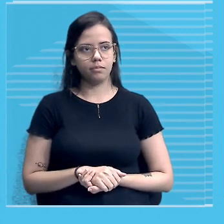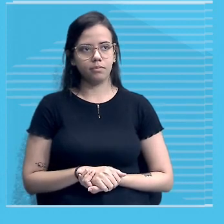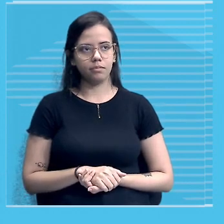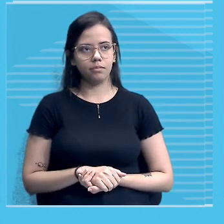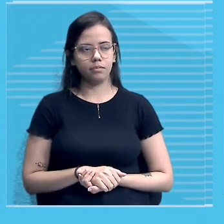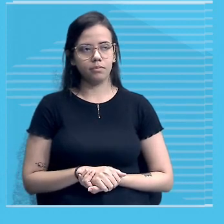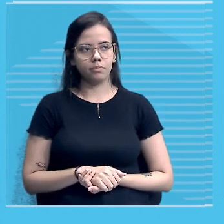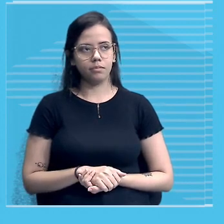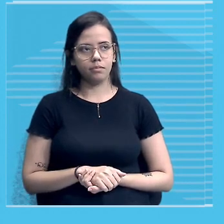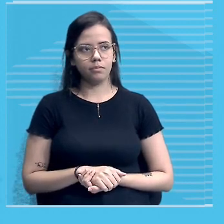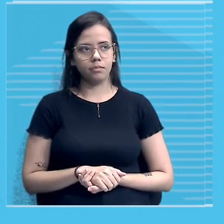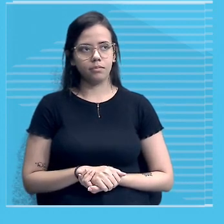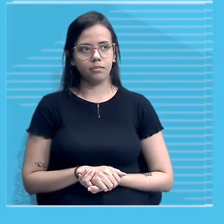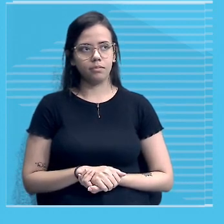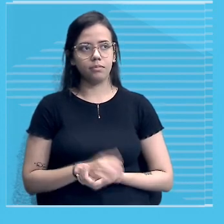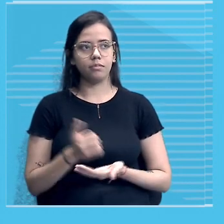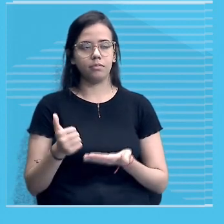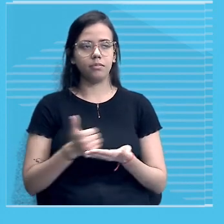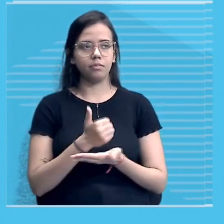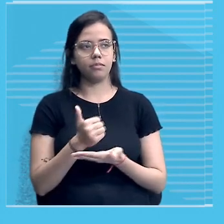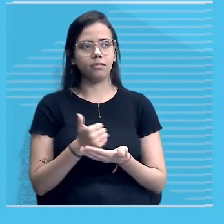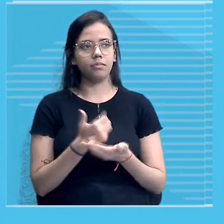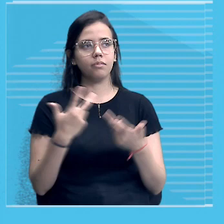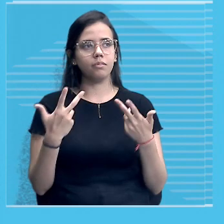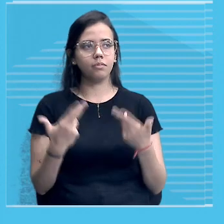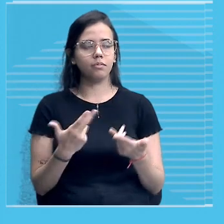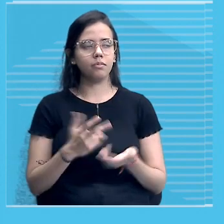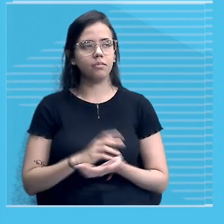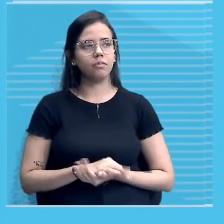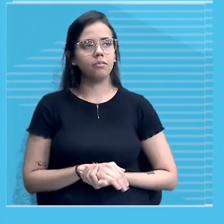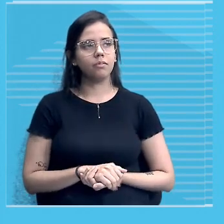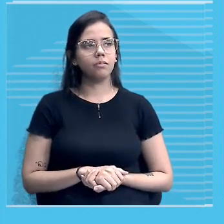né eu tenho a mesma base